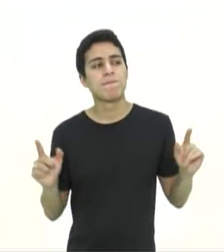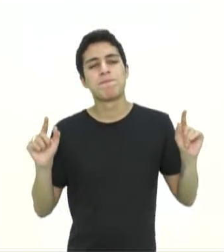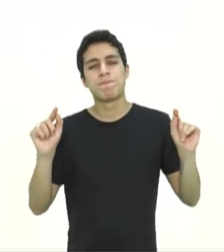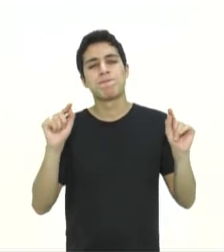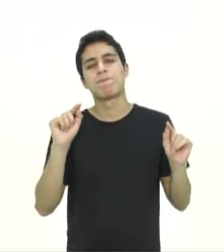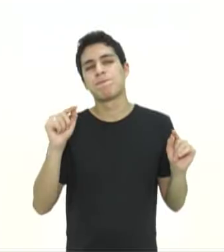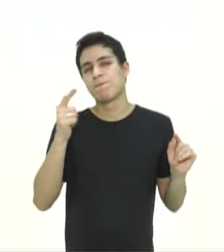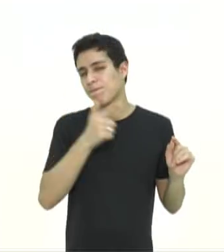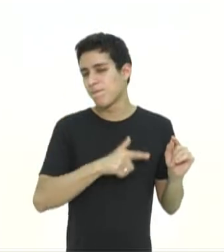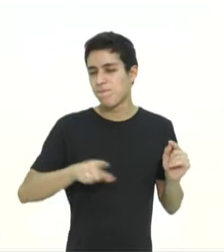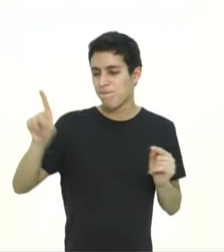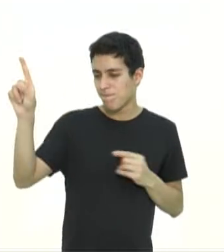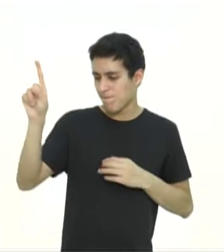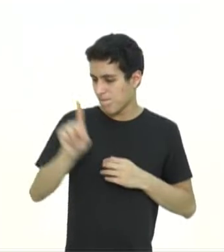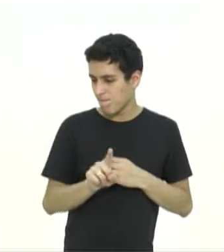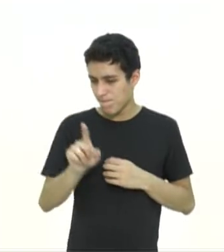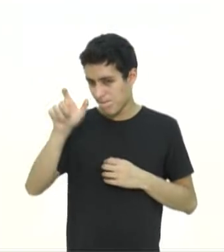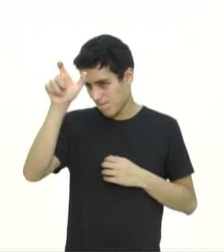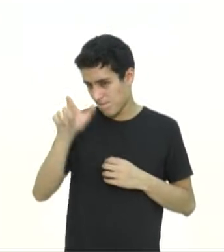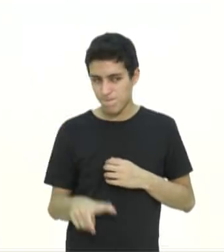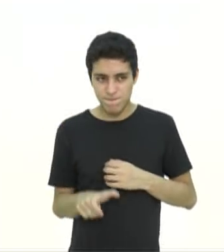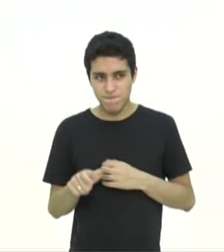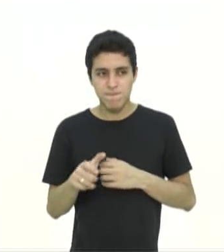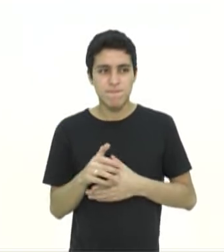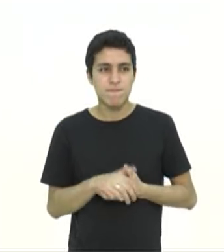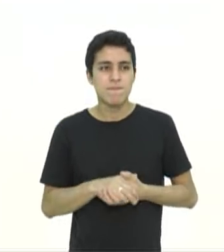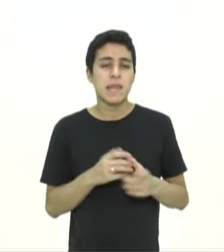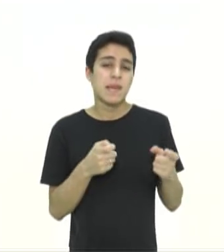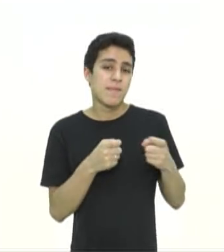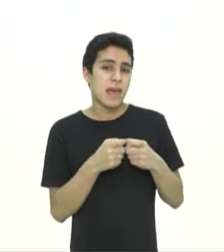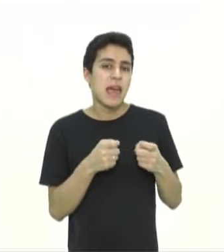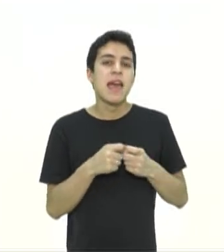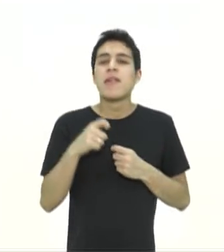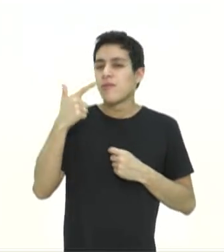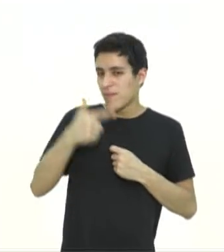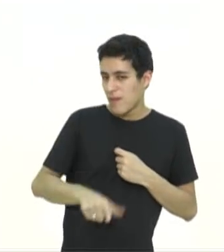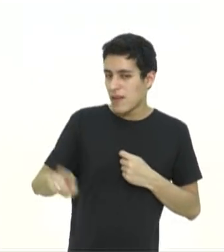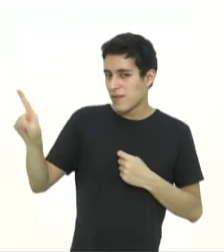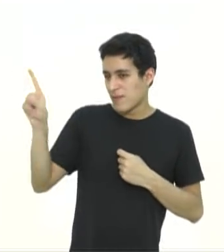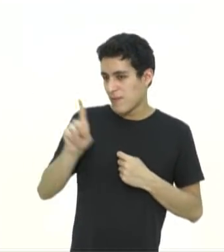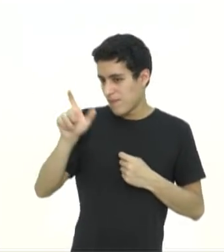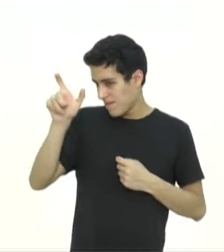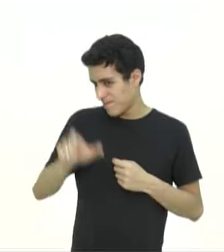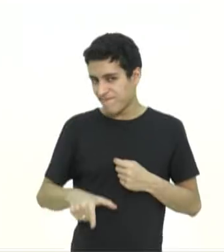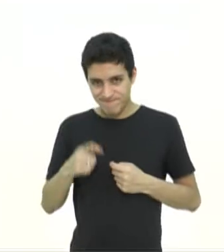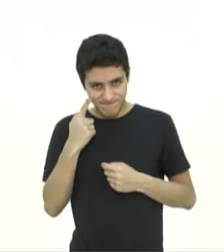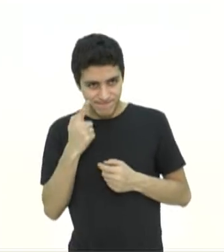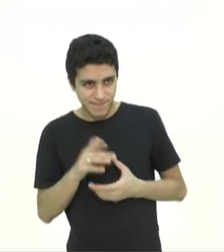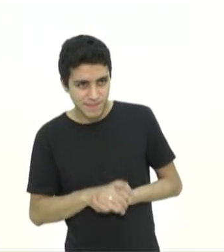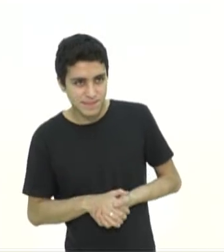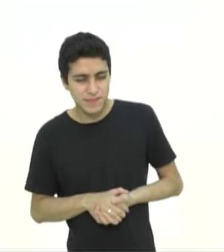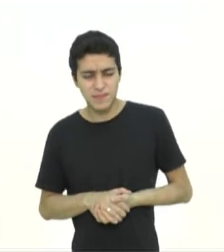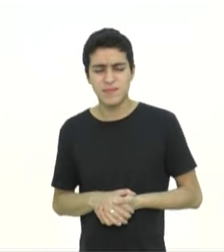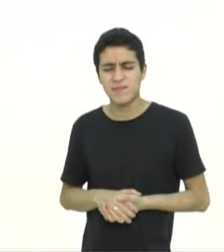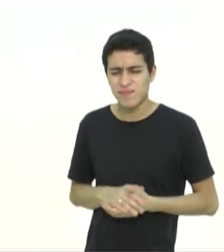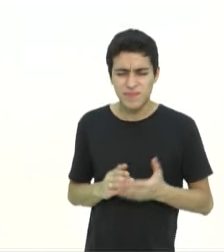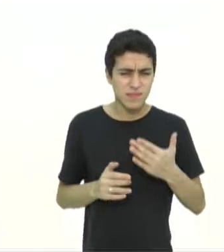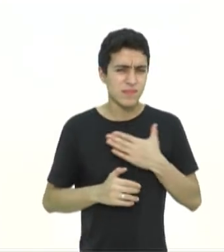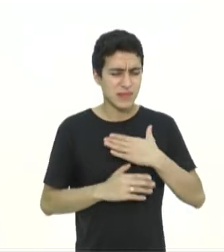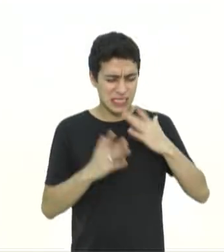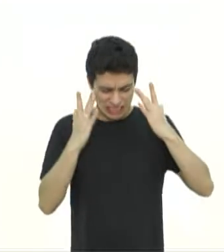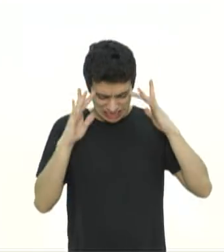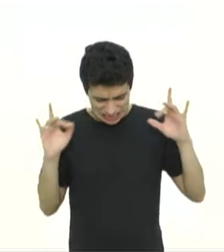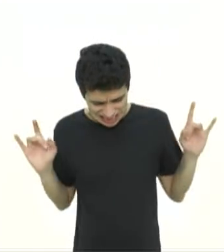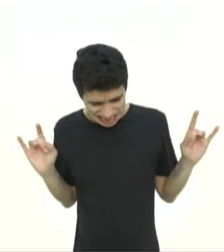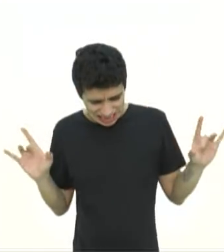uma outra personagem. Ah, tem o médico e mais uma personagem. Vamos ver. Minha cabeça está